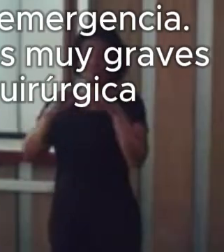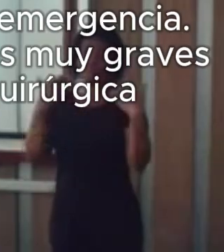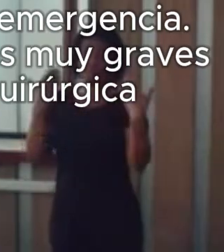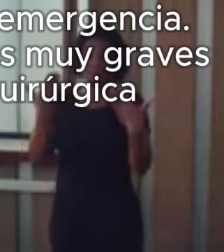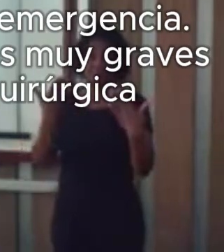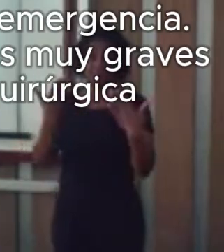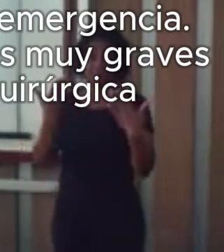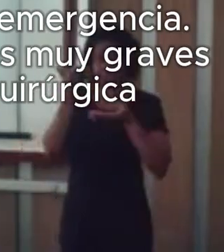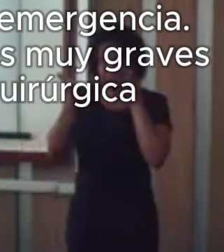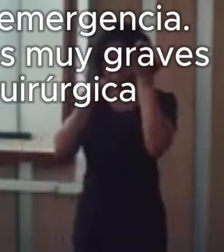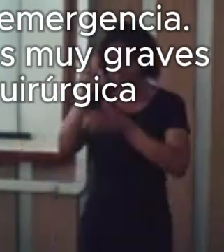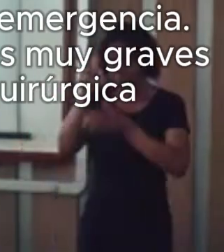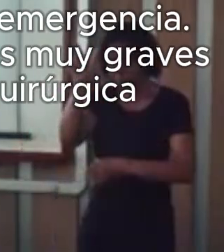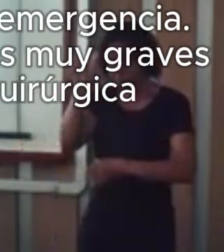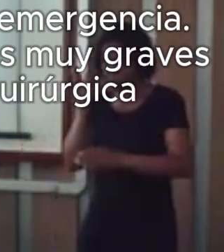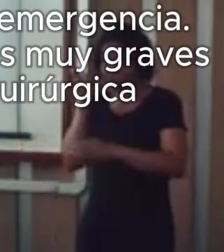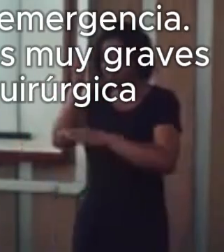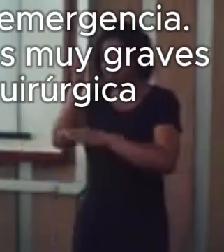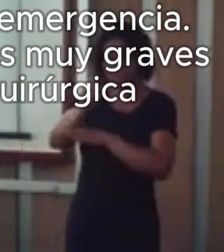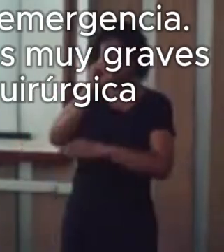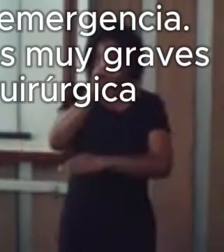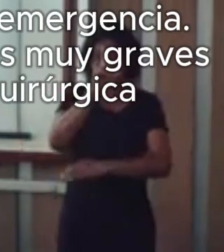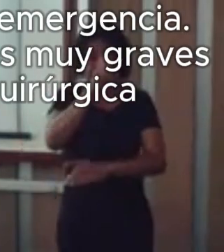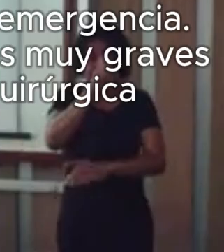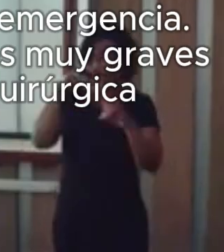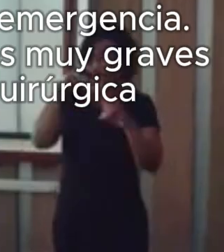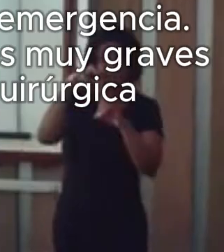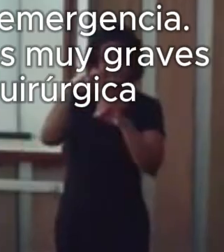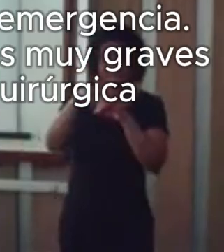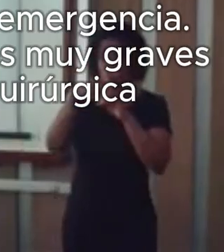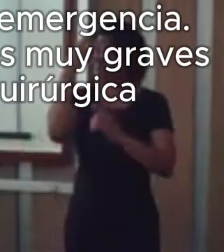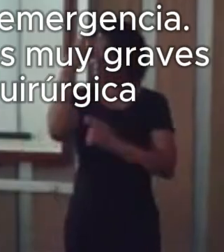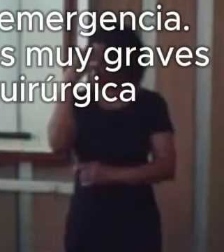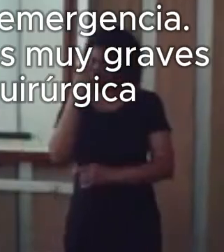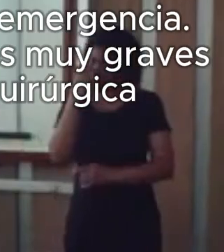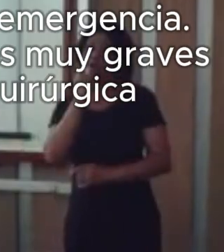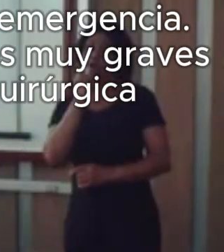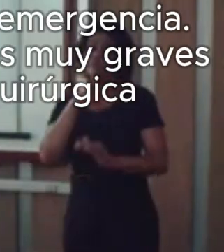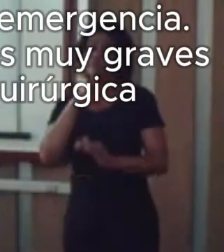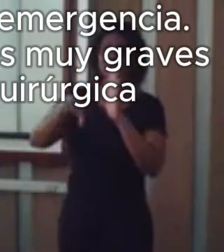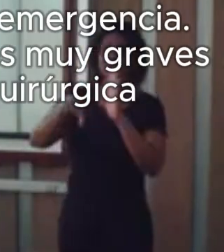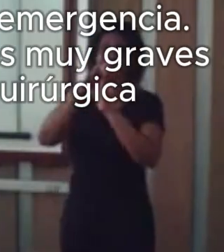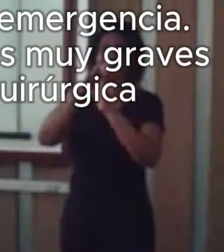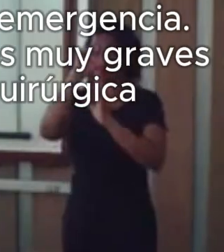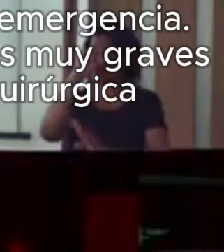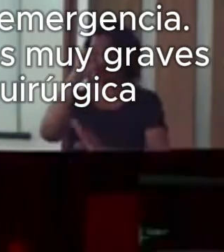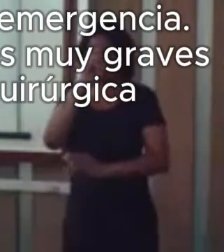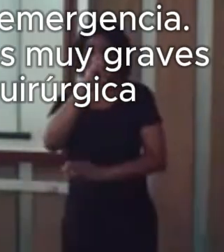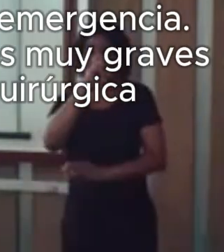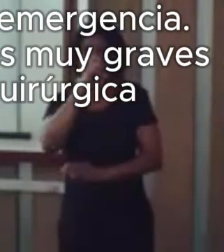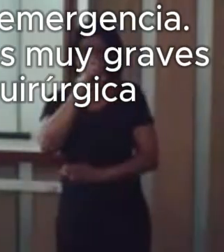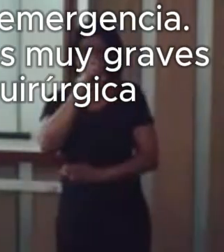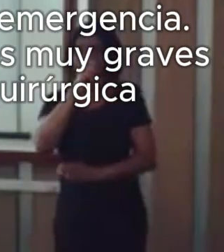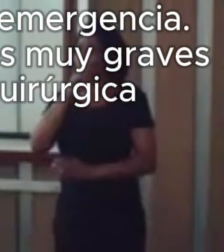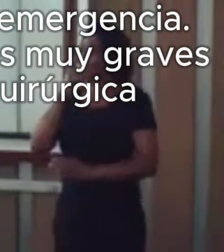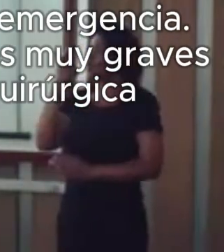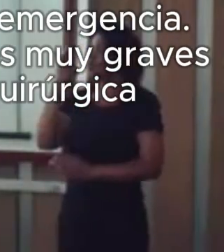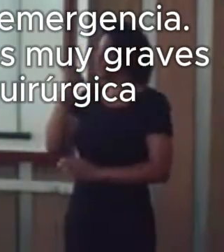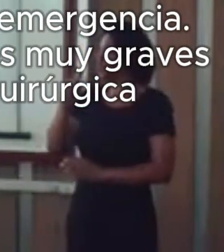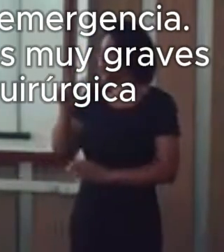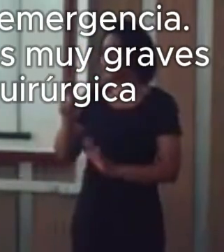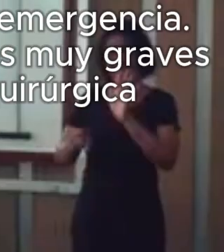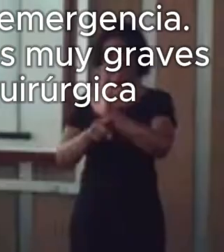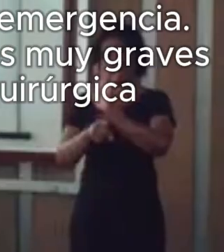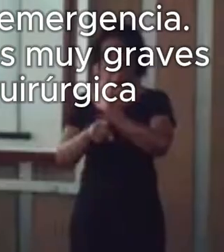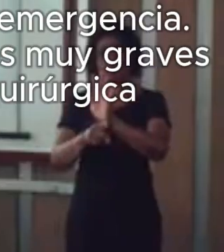tratando pessoas que dão entrada no hospital com lesões gravíssimas, né? E que chegam no hospital que nem sempre deu recurso. A parte cirúrgica desses